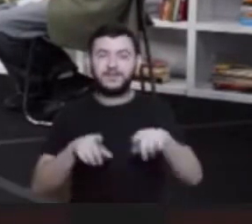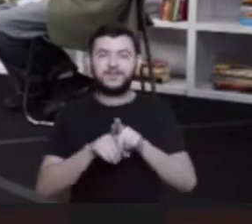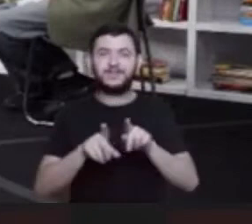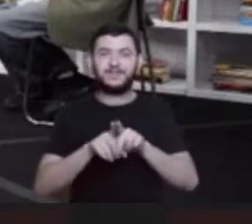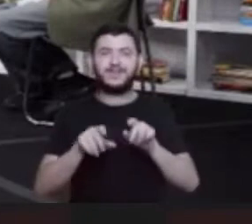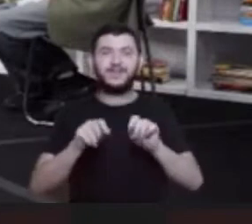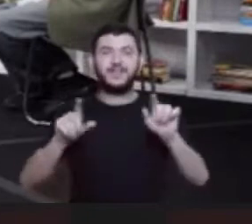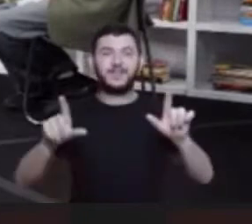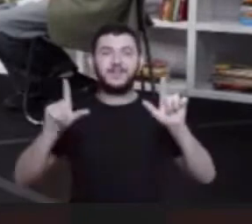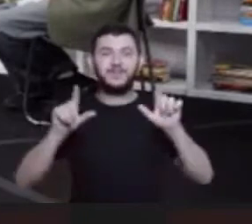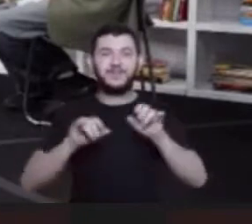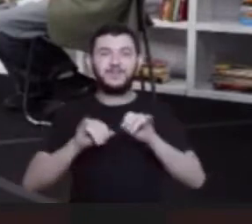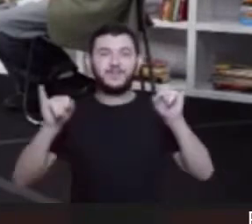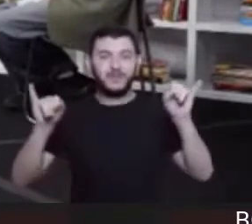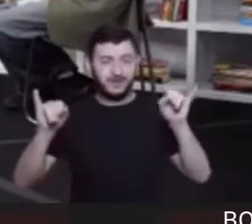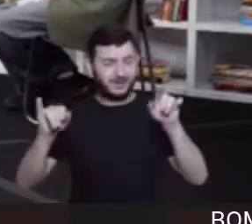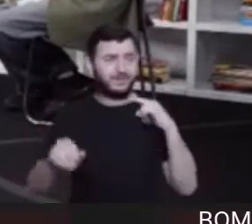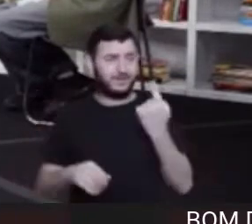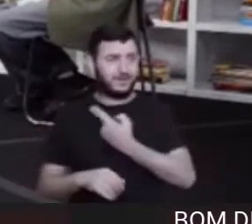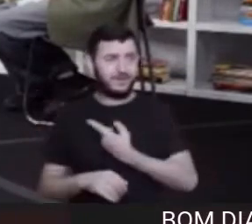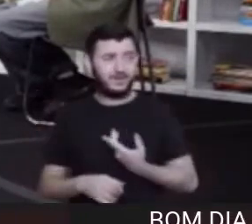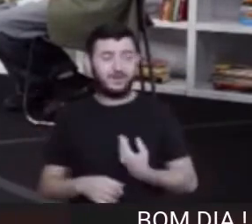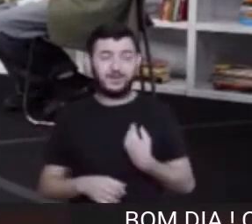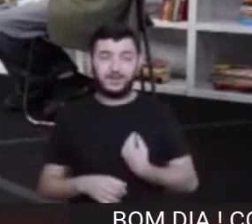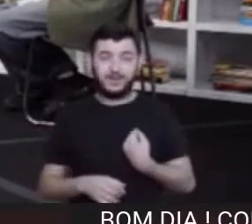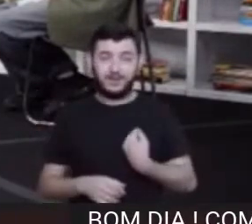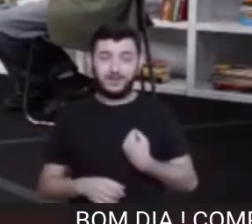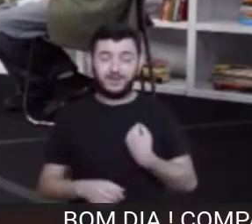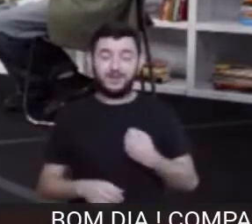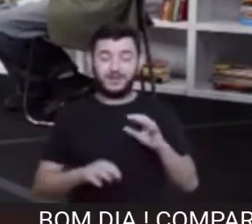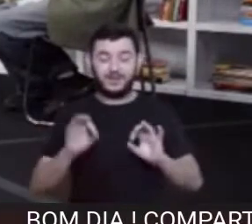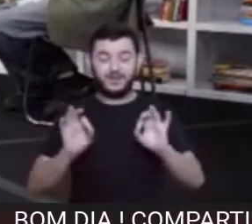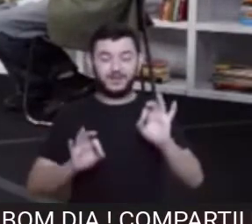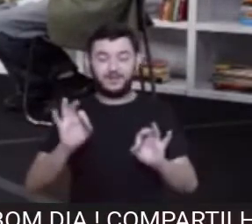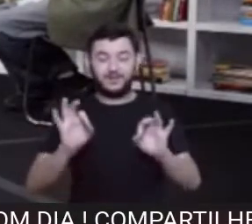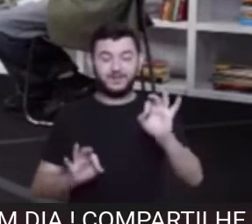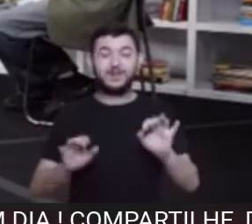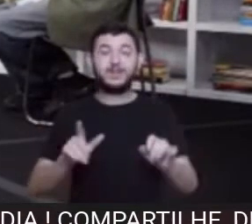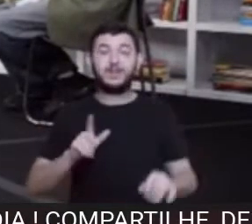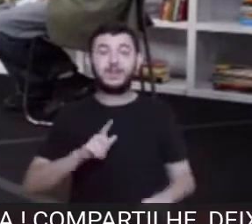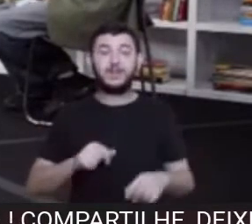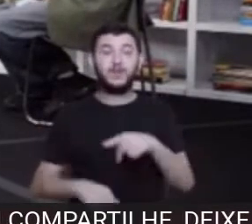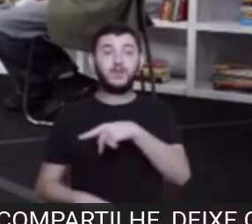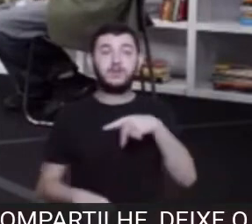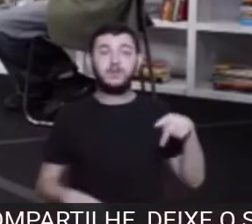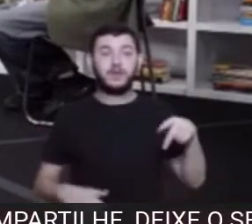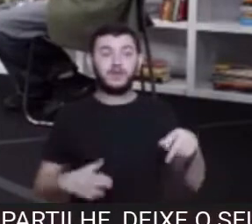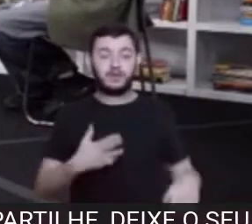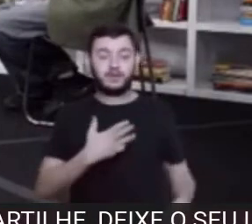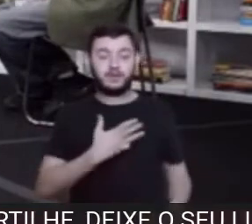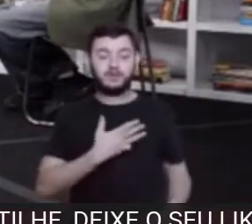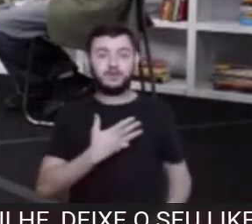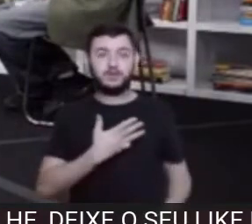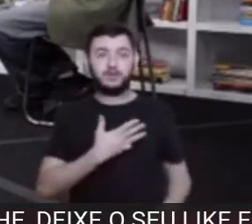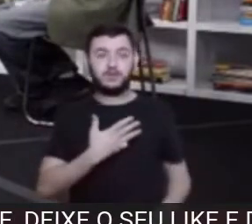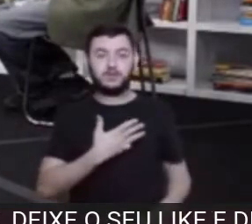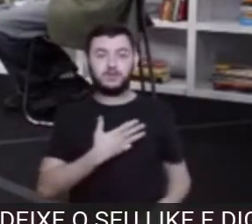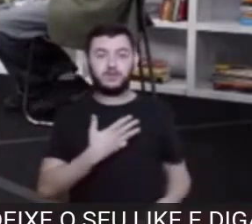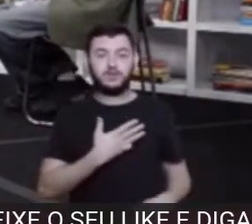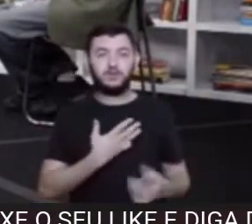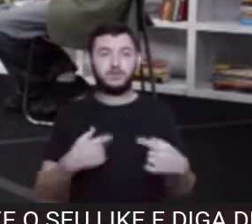de estrear com o presidente Lula, sexta-feira, 13 horas, vai ser um programa de entrevistas que nós vamos